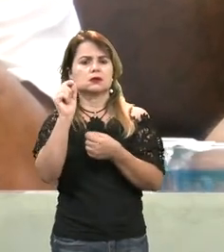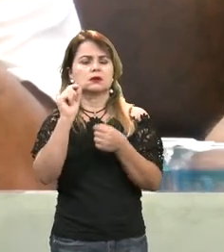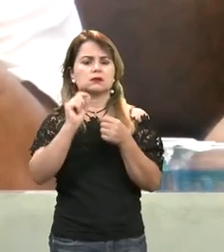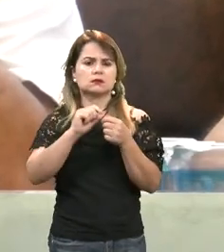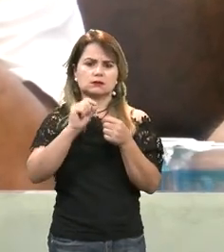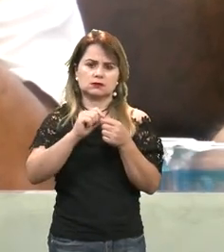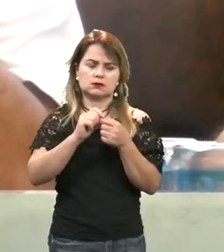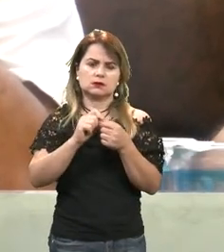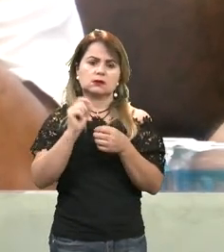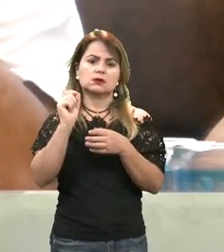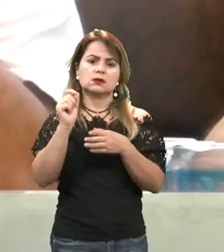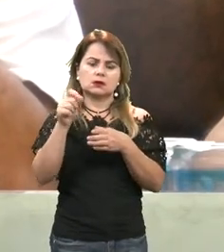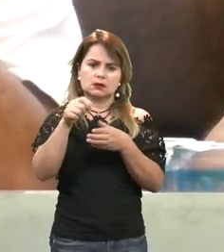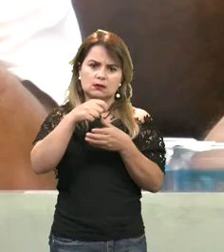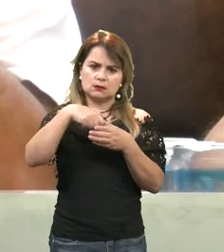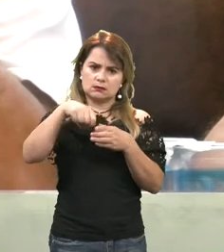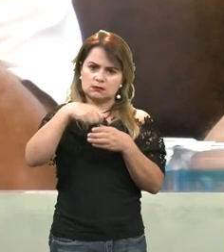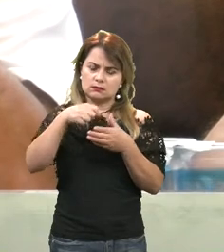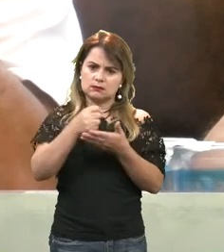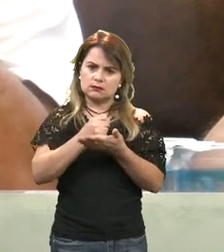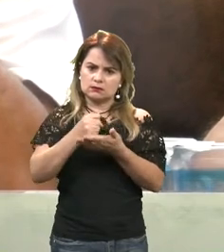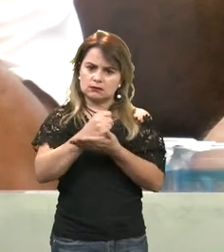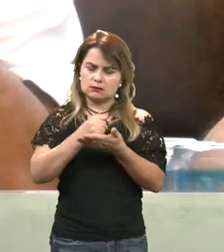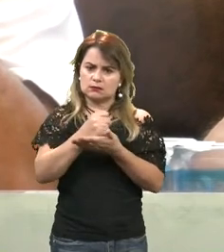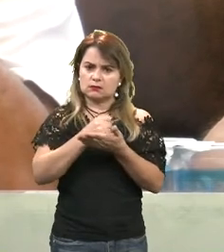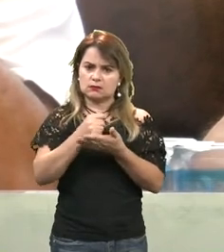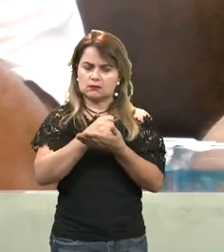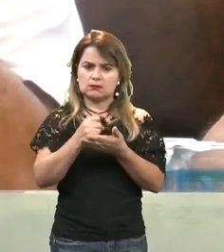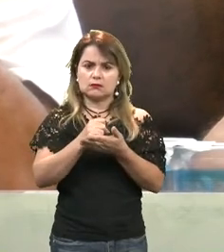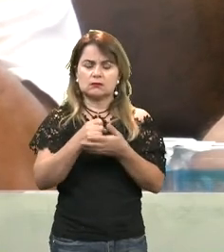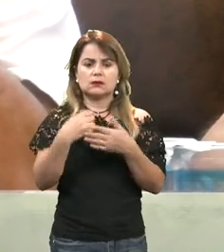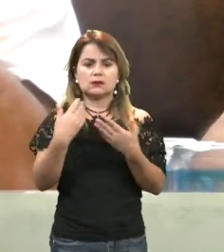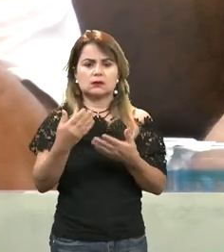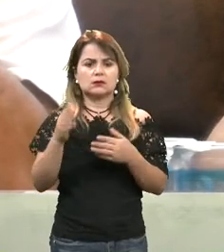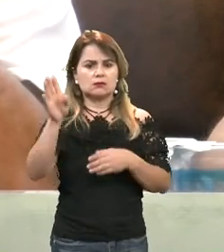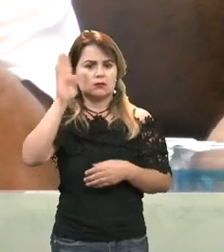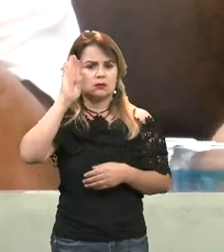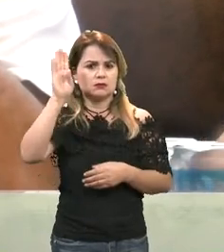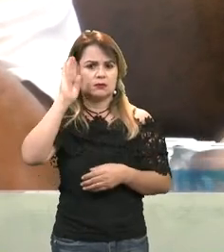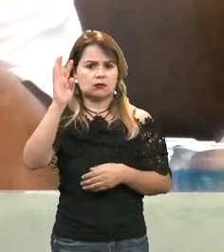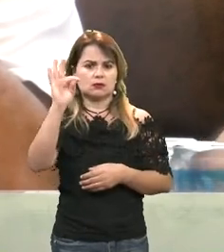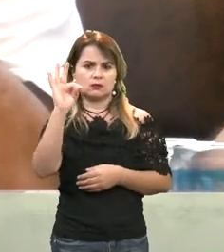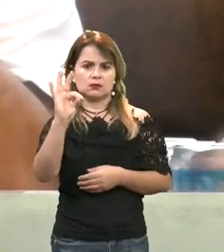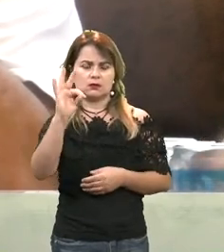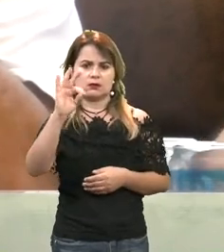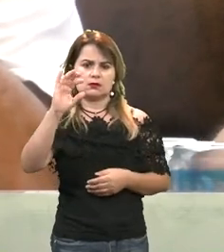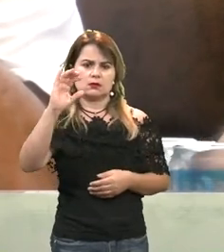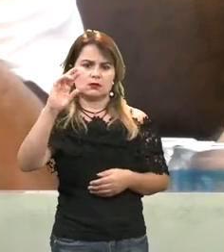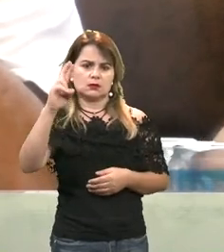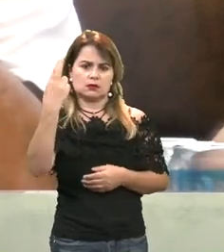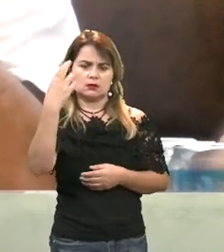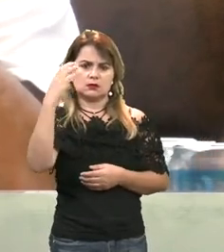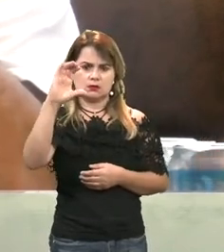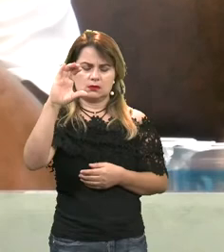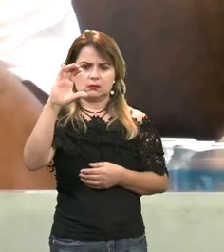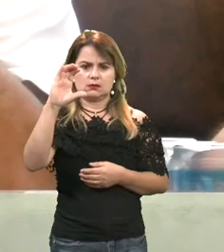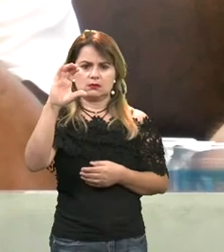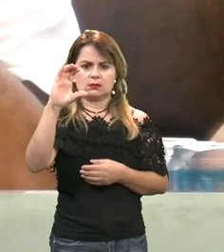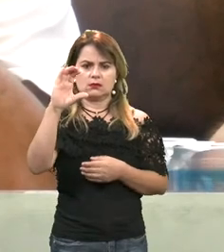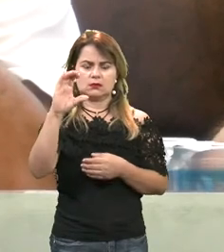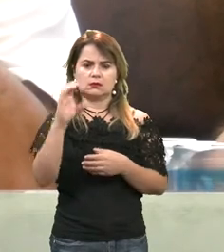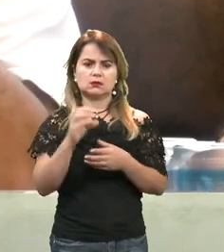principalmente, sobretudo, o THC. Quem e como nós podemos contribuir para que